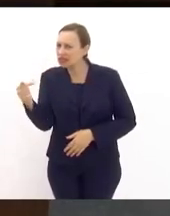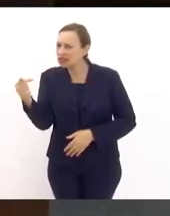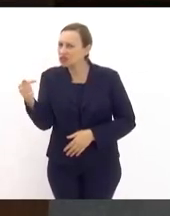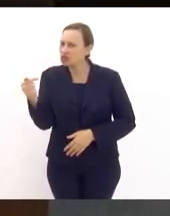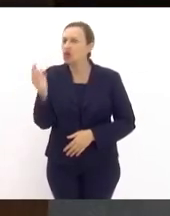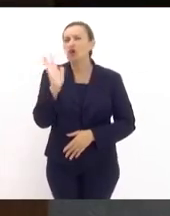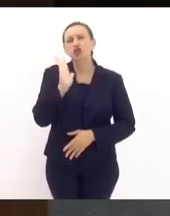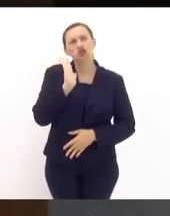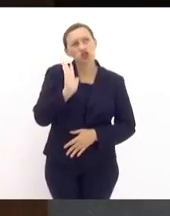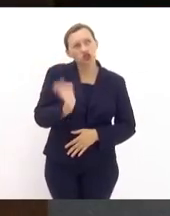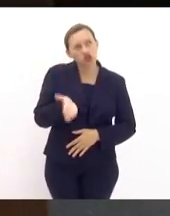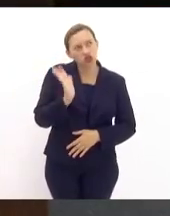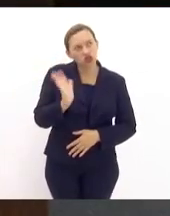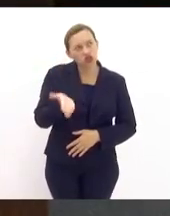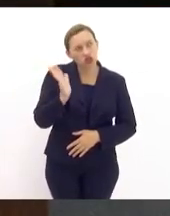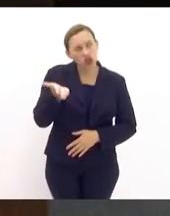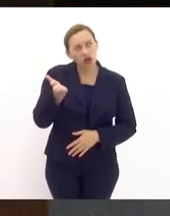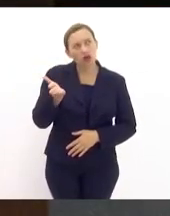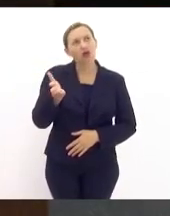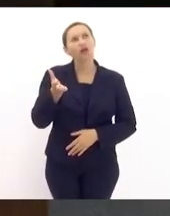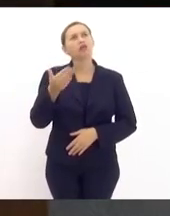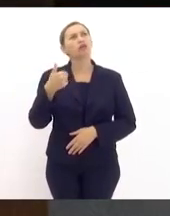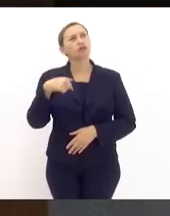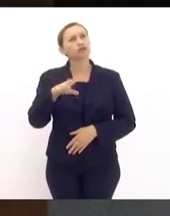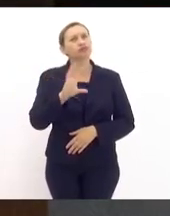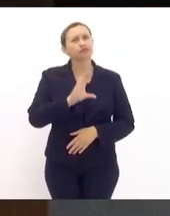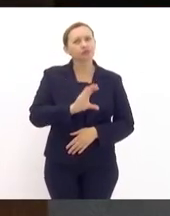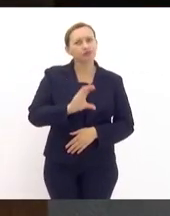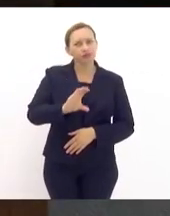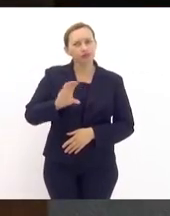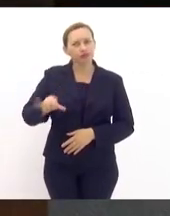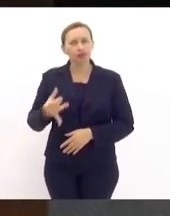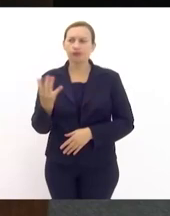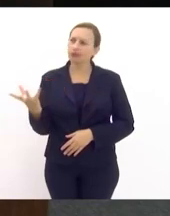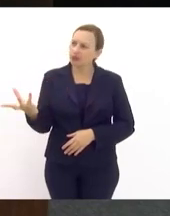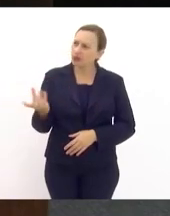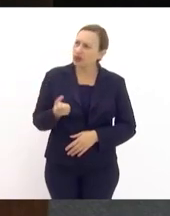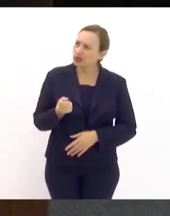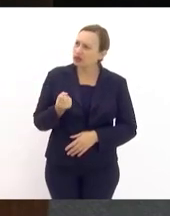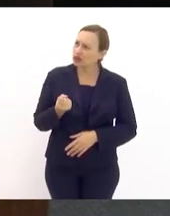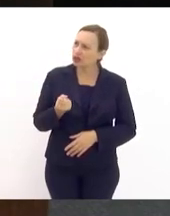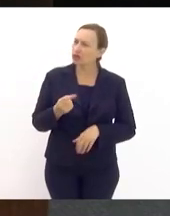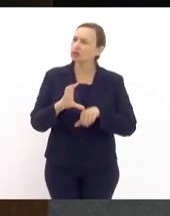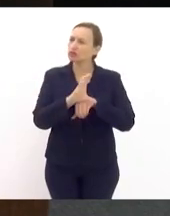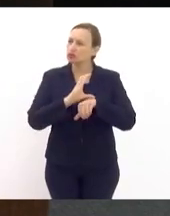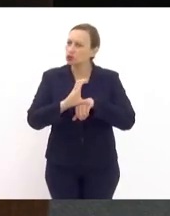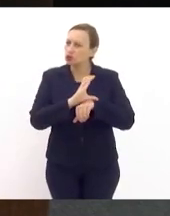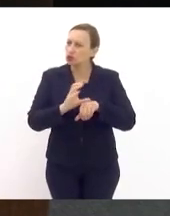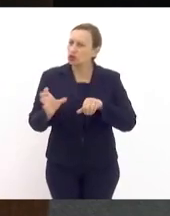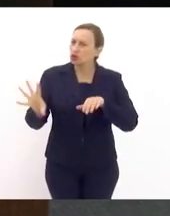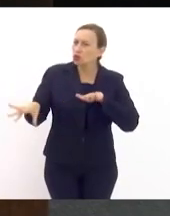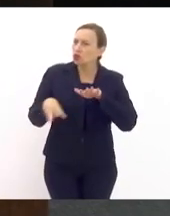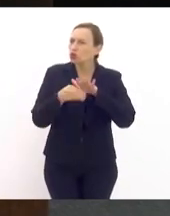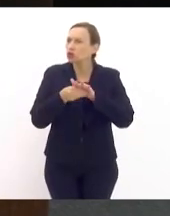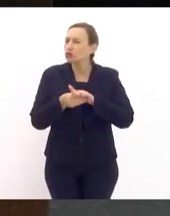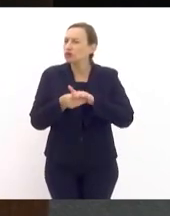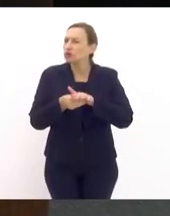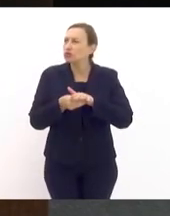já tramitou na CCJ, recebeu parecer pela constitucionalidade com emendas,